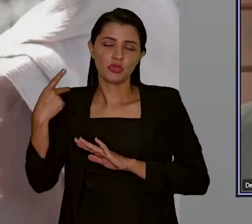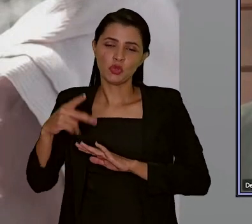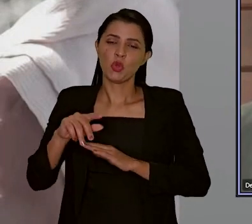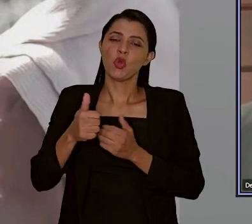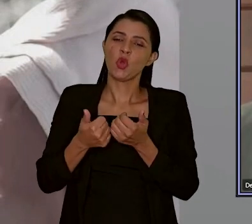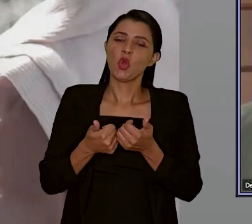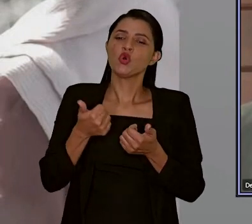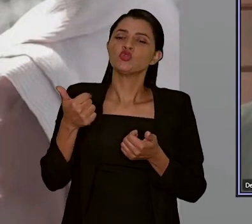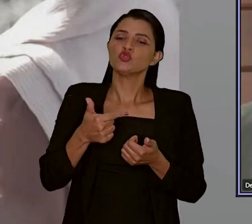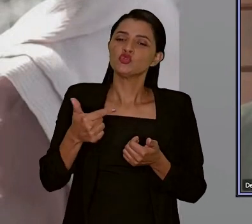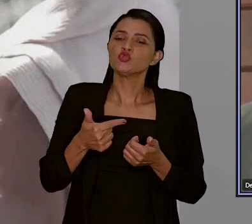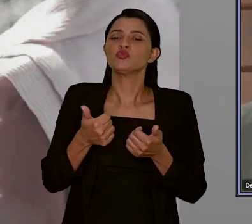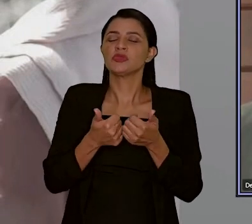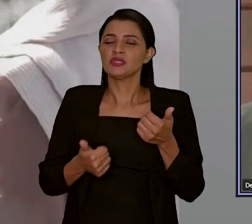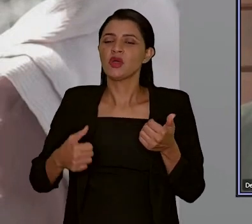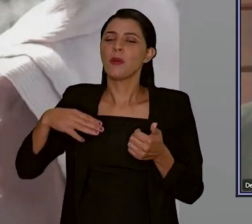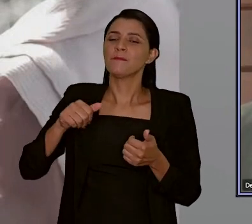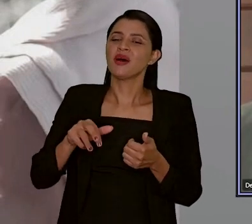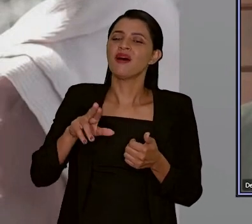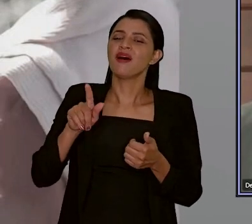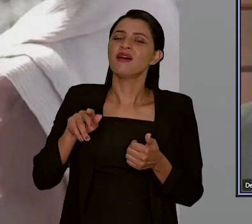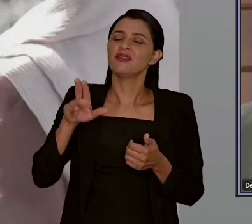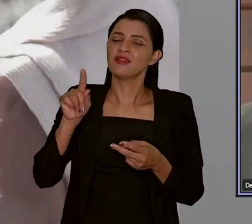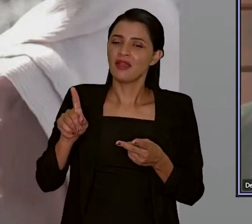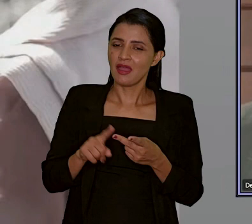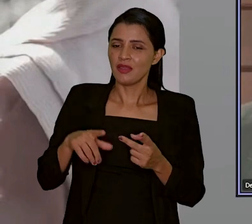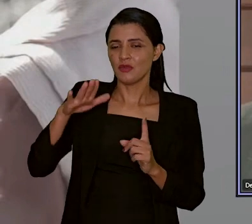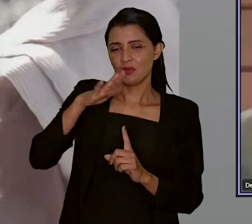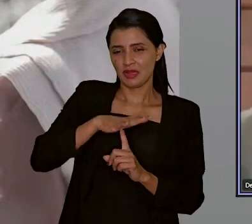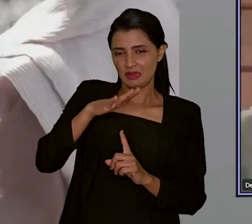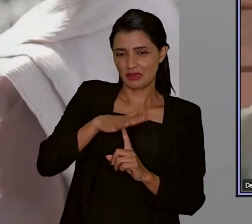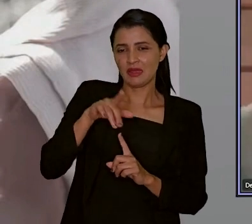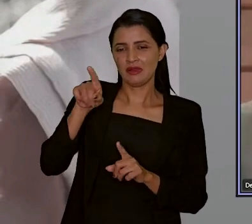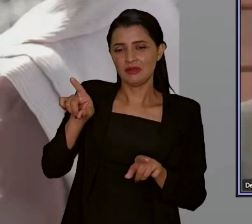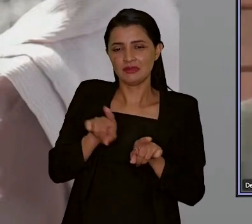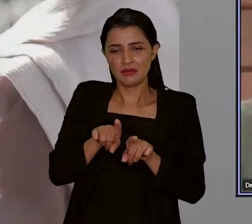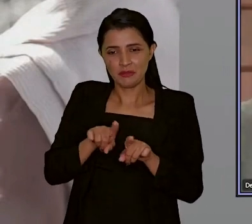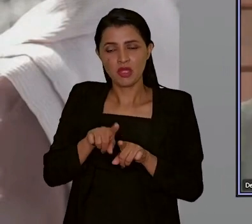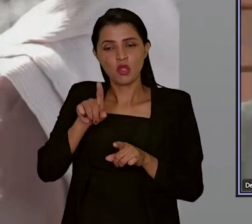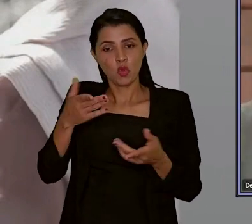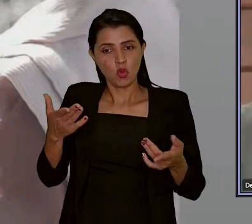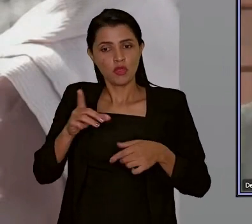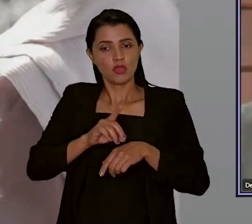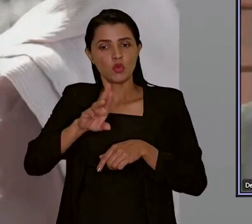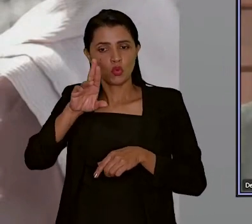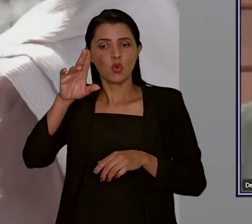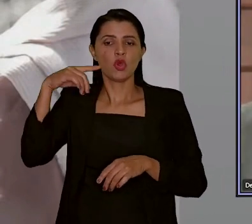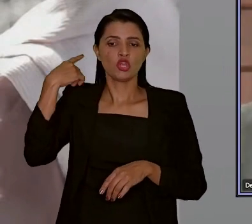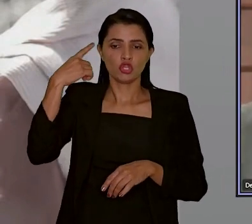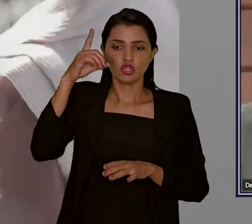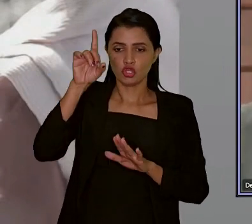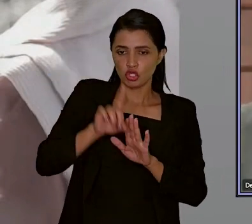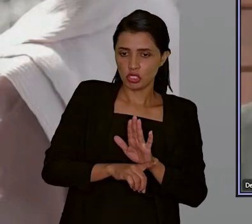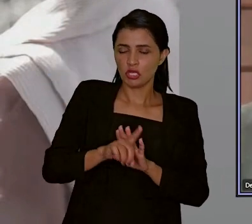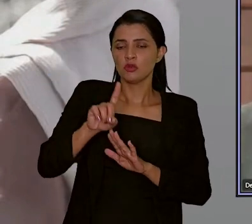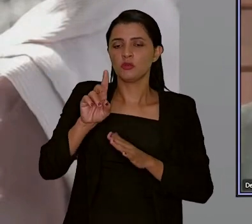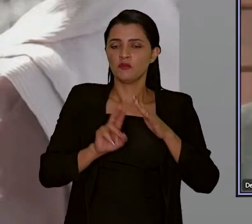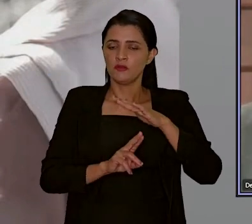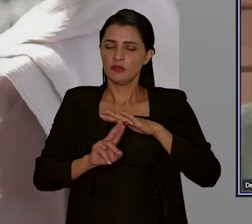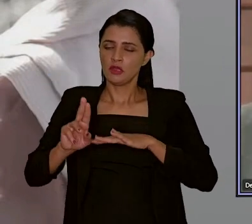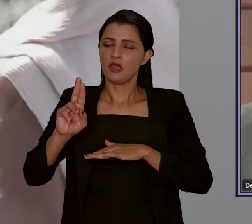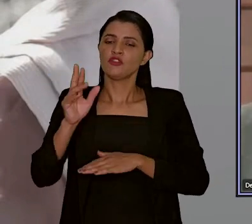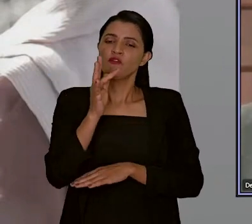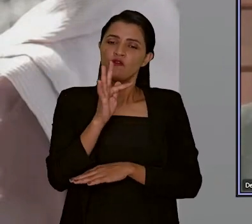do Paraná, é doutor em Direito pela Universidade Federal do Rio Grande do Sul, a URGS, é mestre em Direito